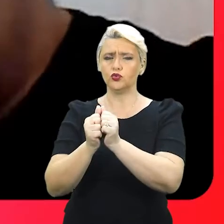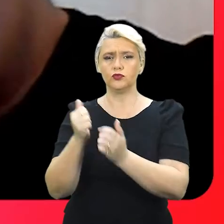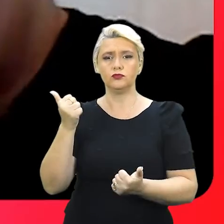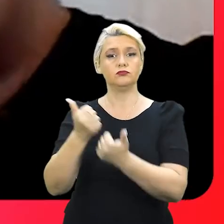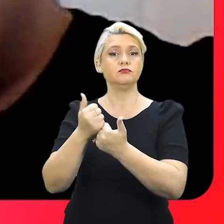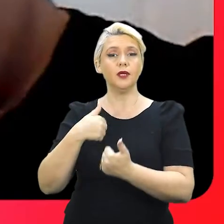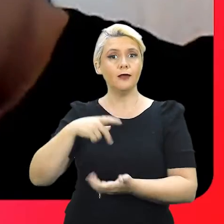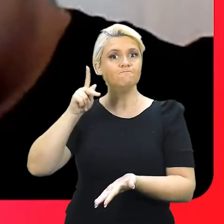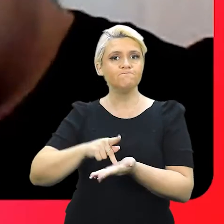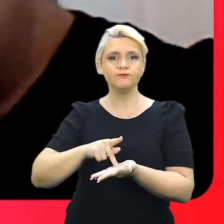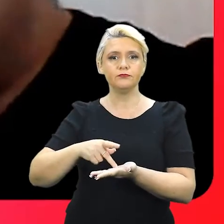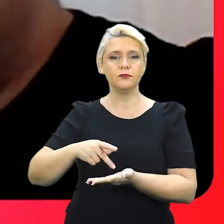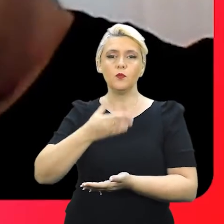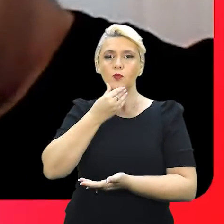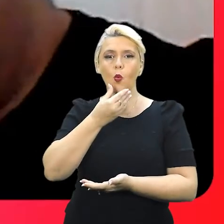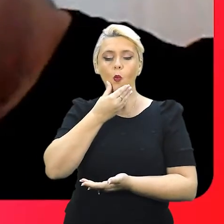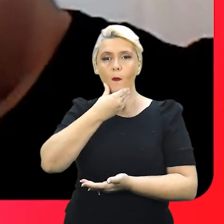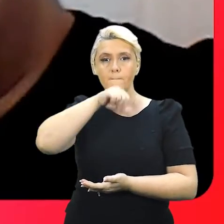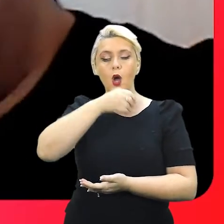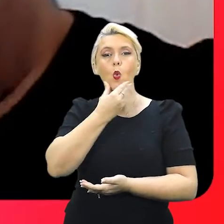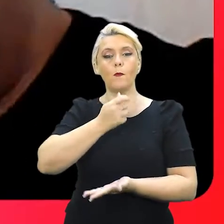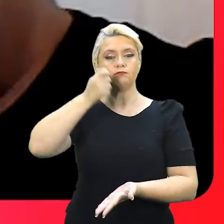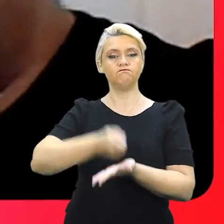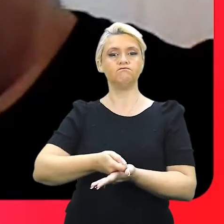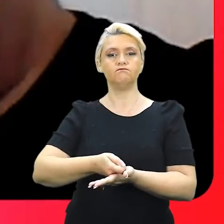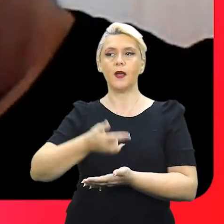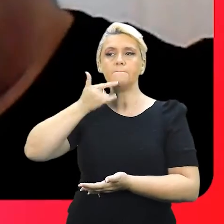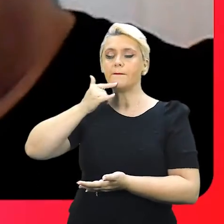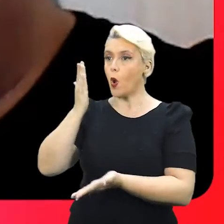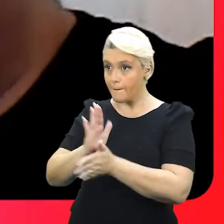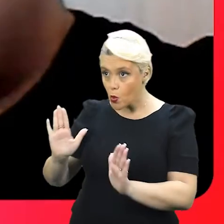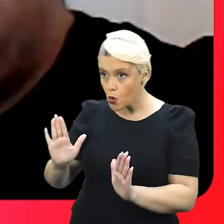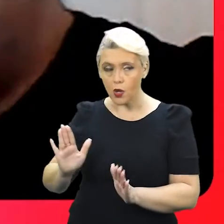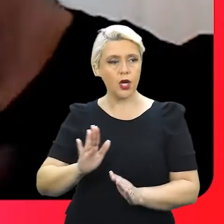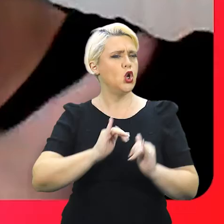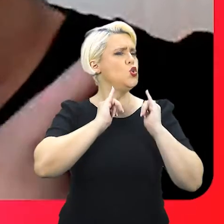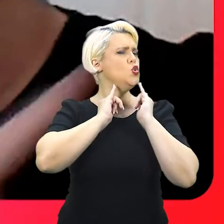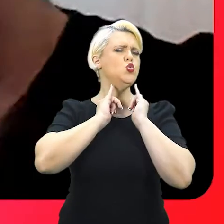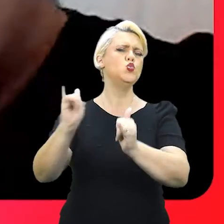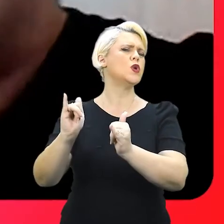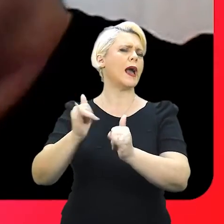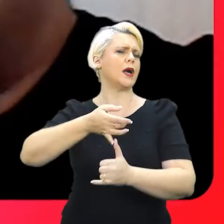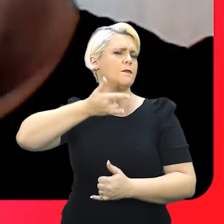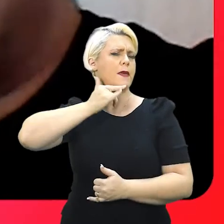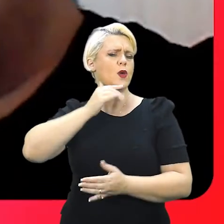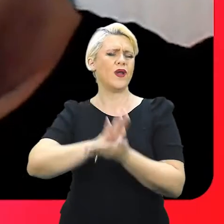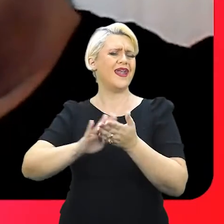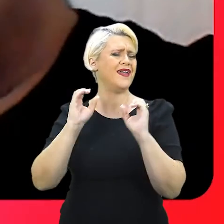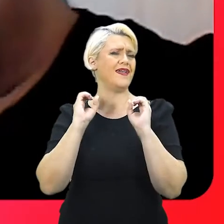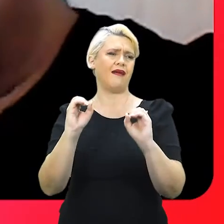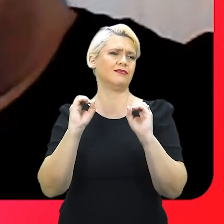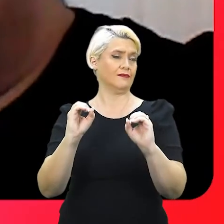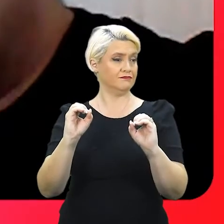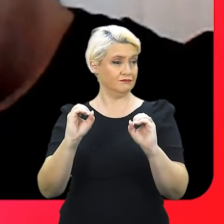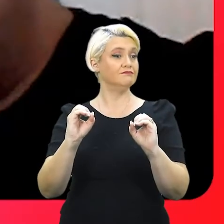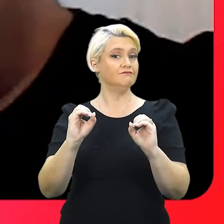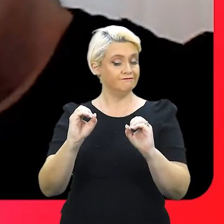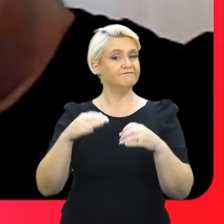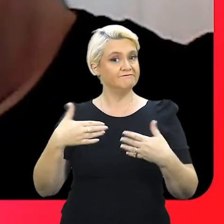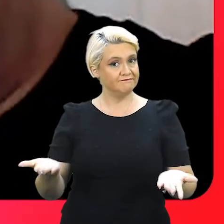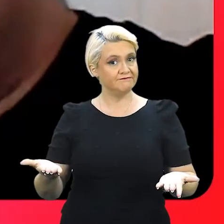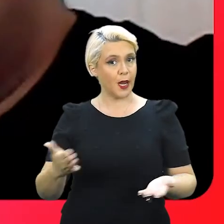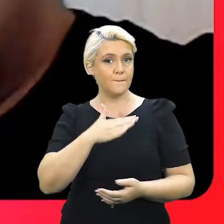ele realmente, um homem de palavra. Não bebeu mais? Nunca mais ele bebeu. Uhum.